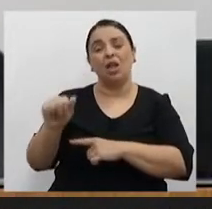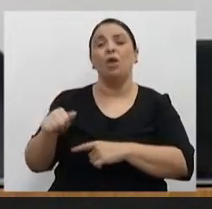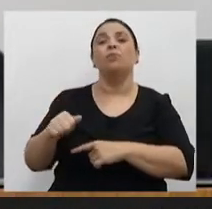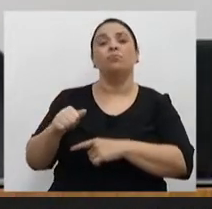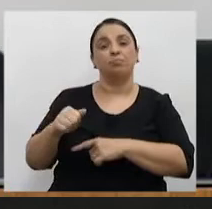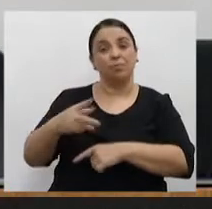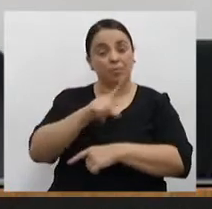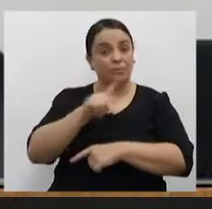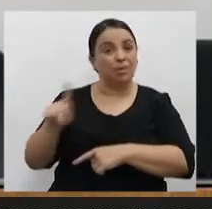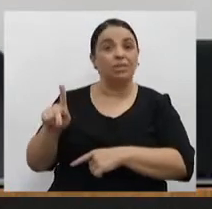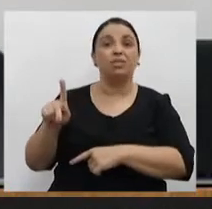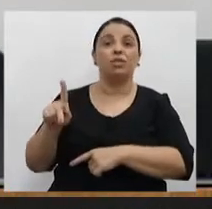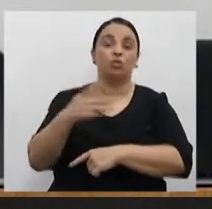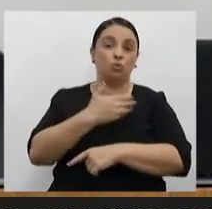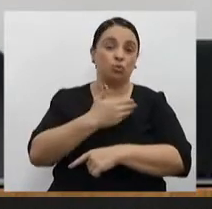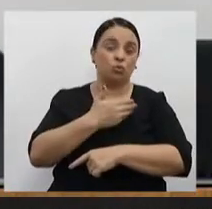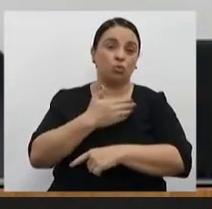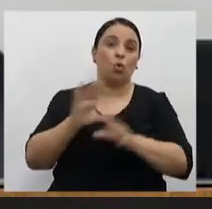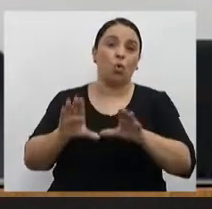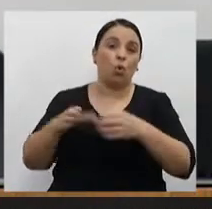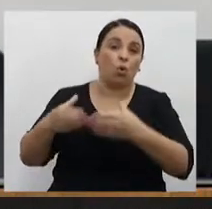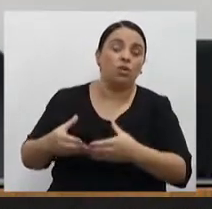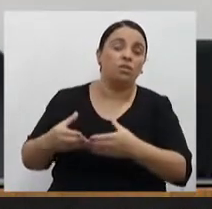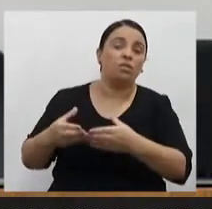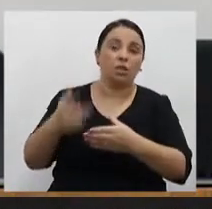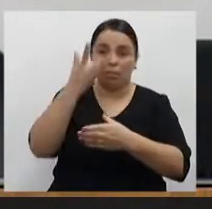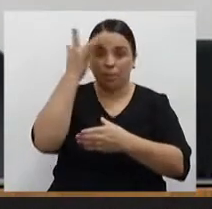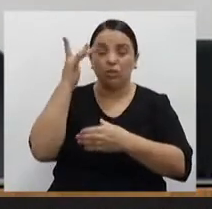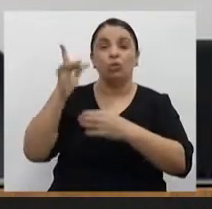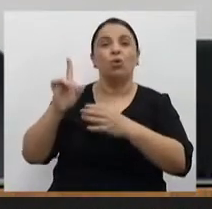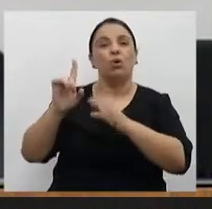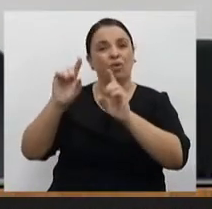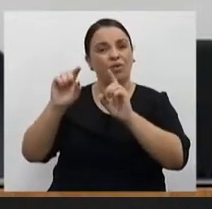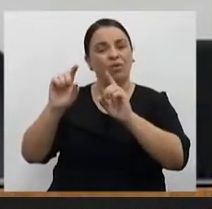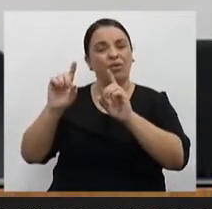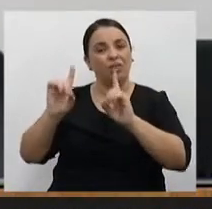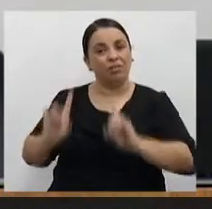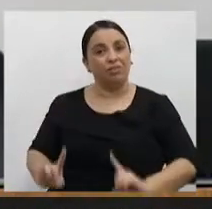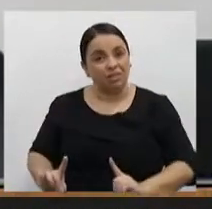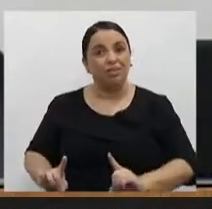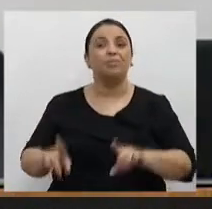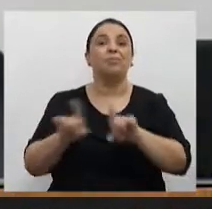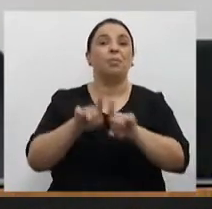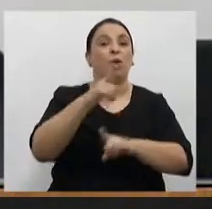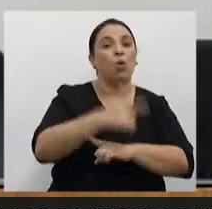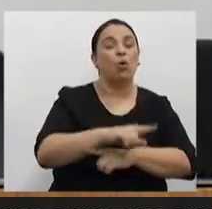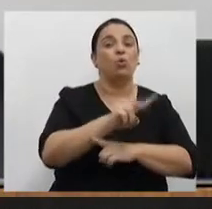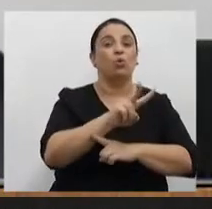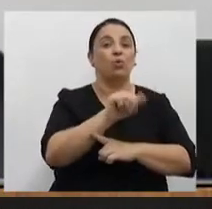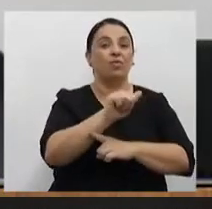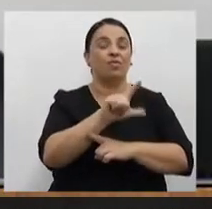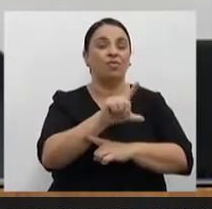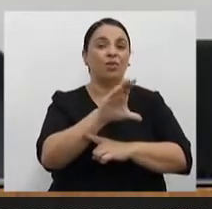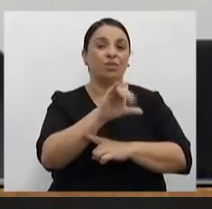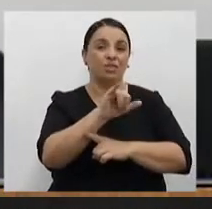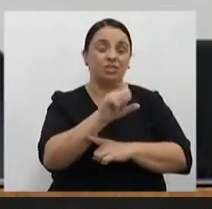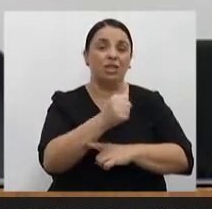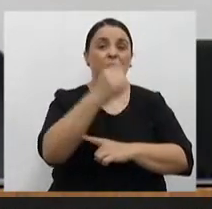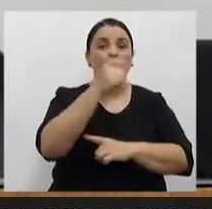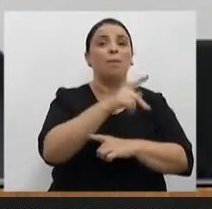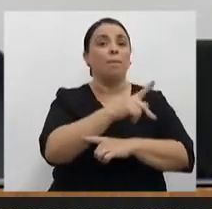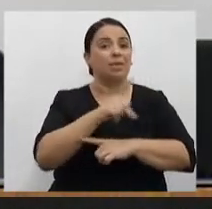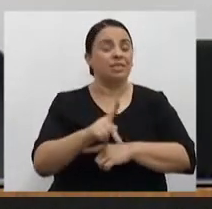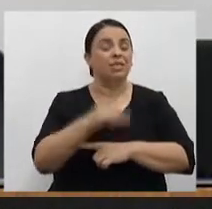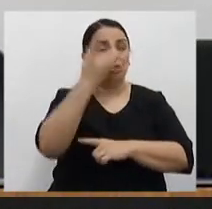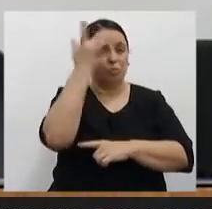né, dos Direitos da Pessoa com Deficiência. Está o Valci Soares, presidente fundador da Associação dos Deficientes de